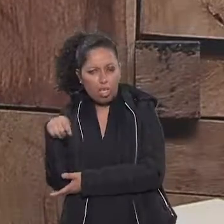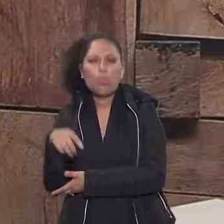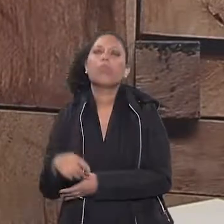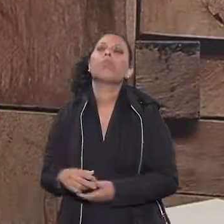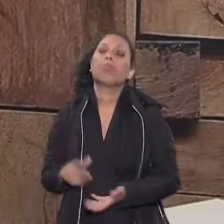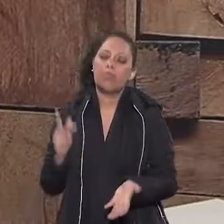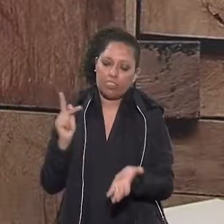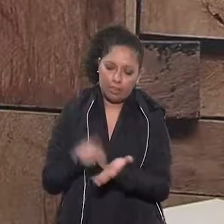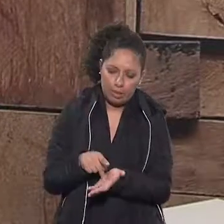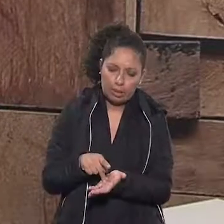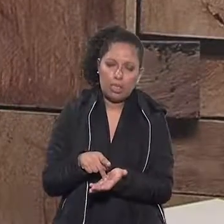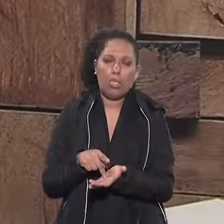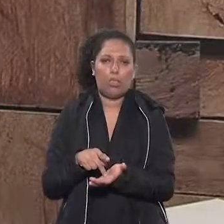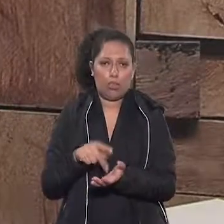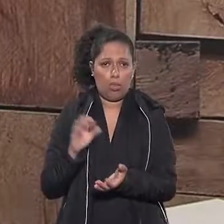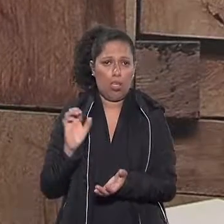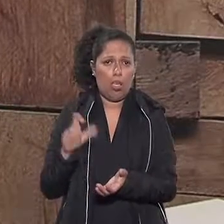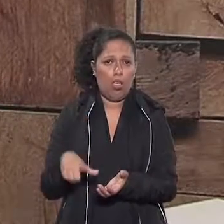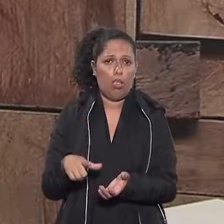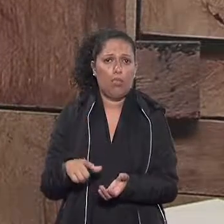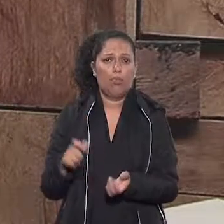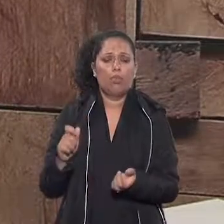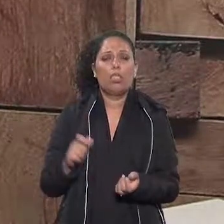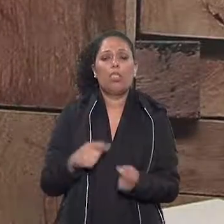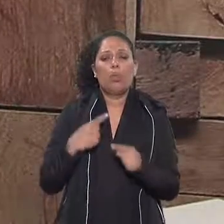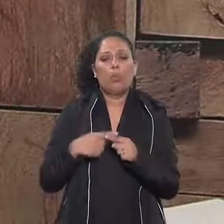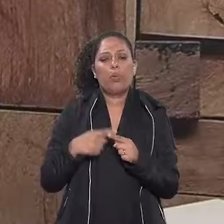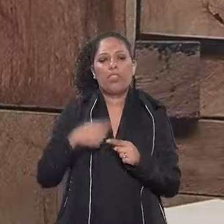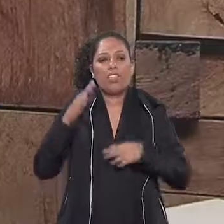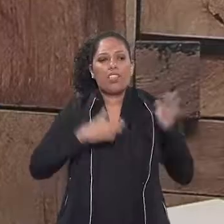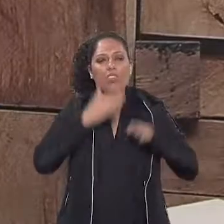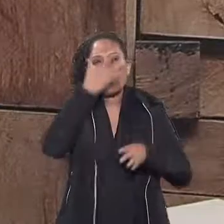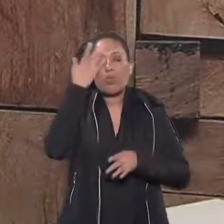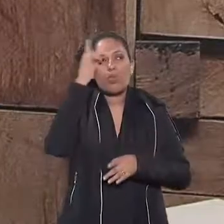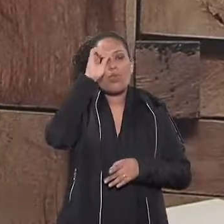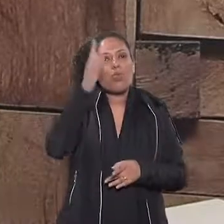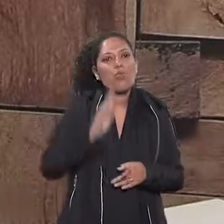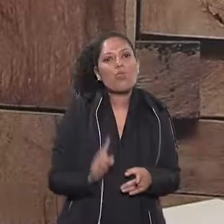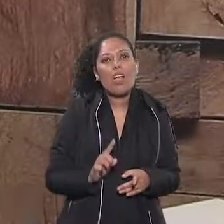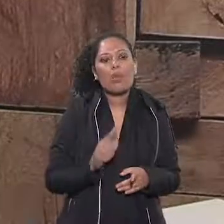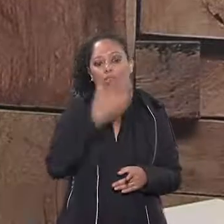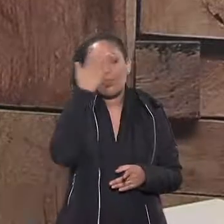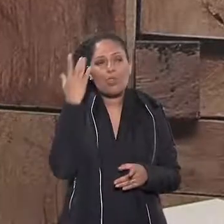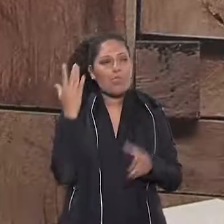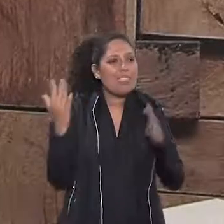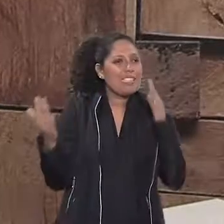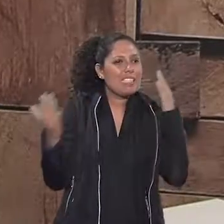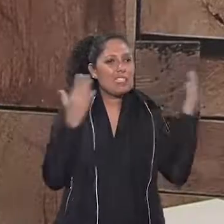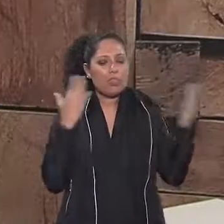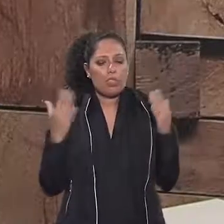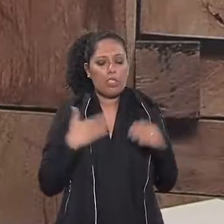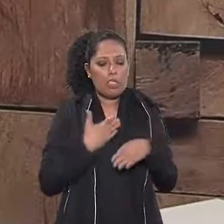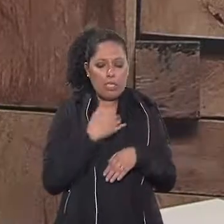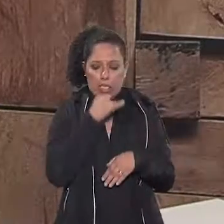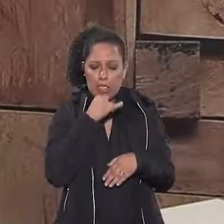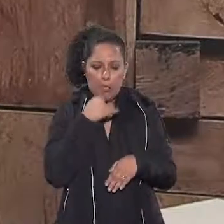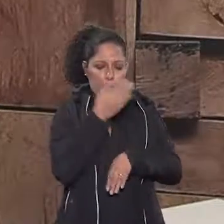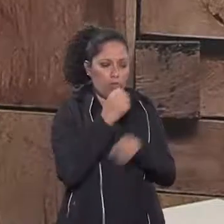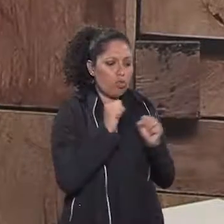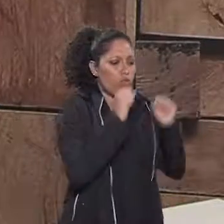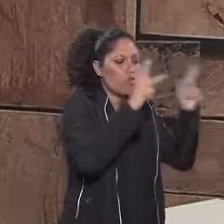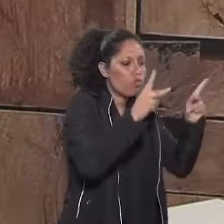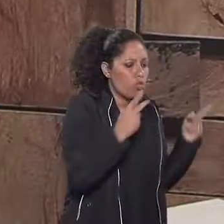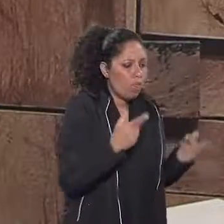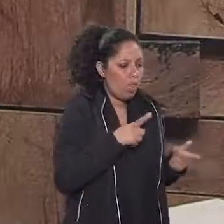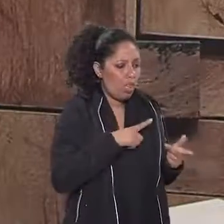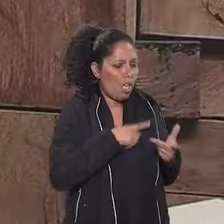campo em que existe muita dúvida, né? Muita informação, e as pessoas ficam perdidas. Né? Poxa, eu vou no shopping, tem um